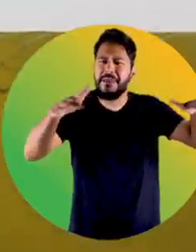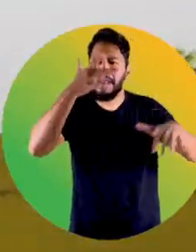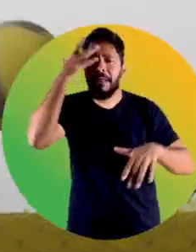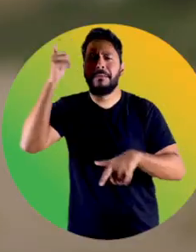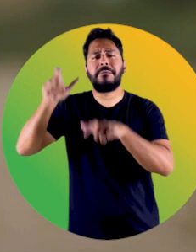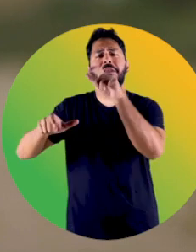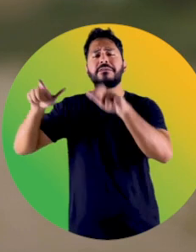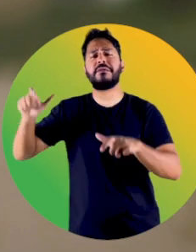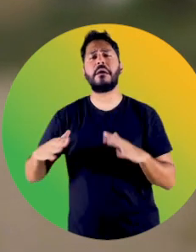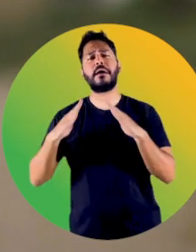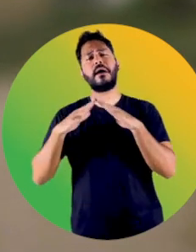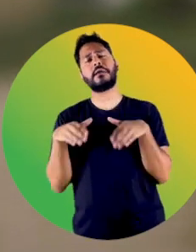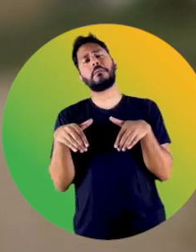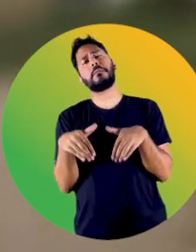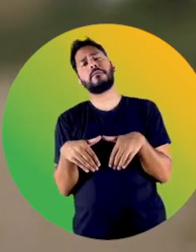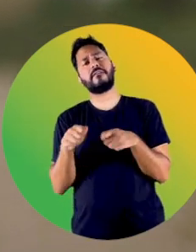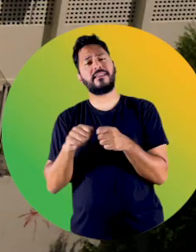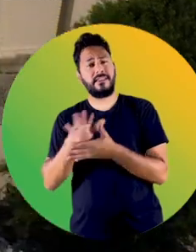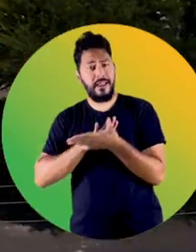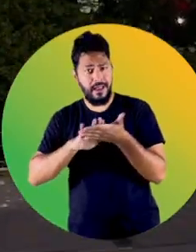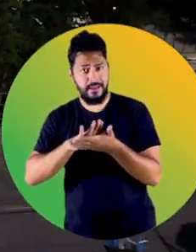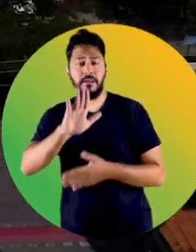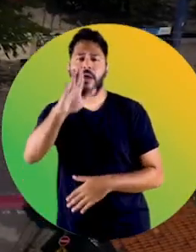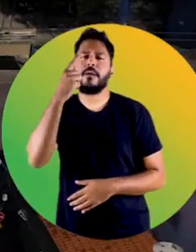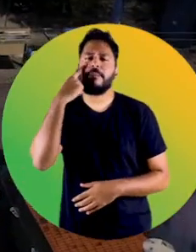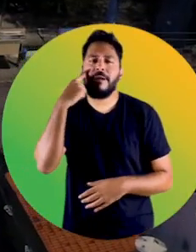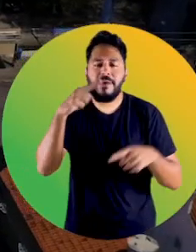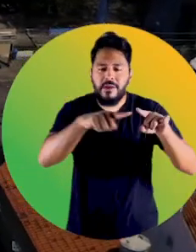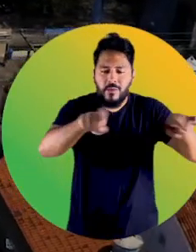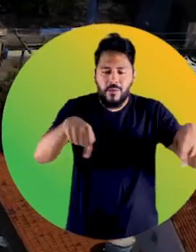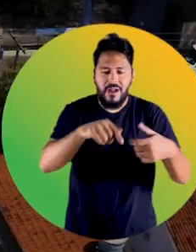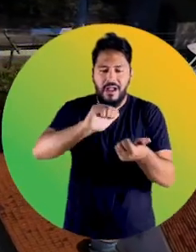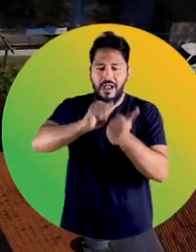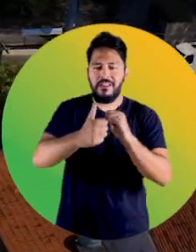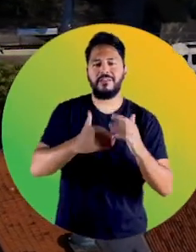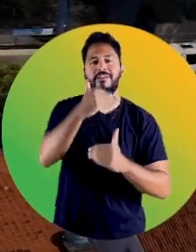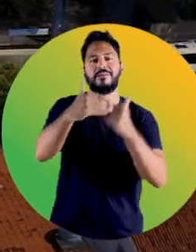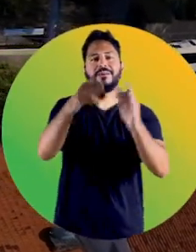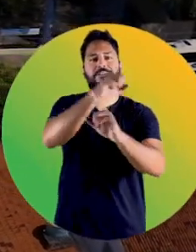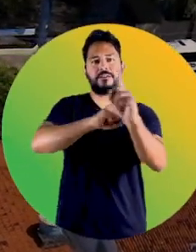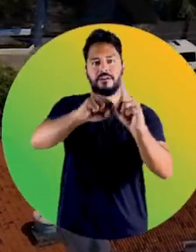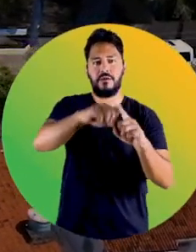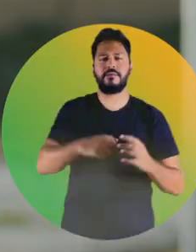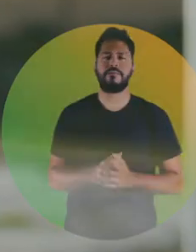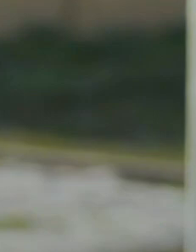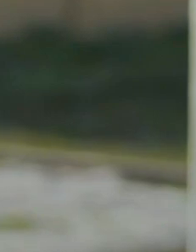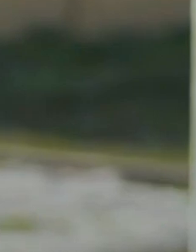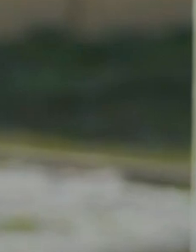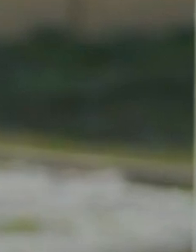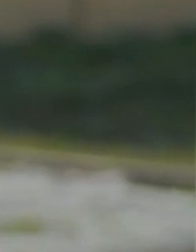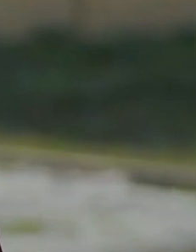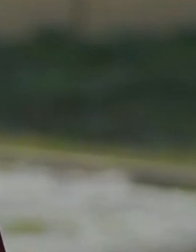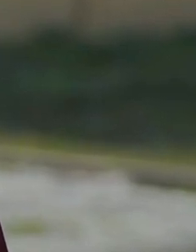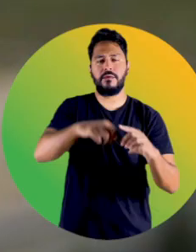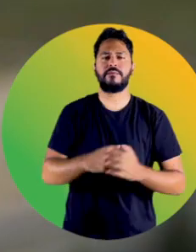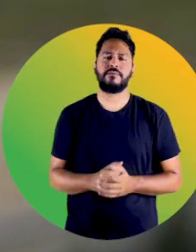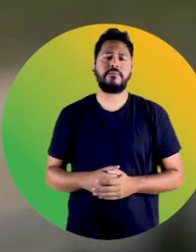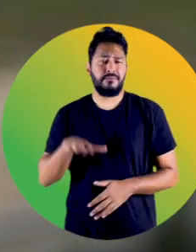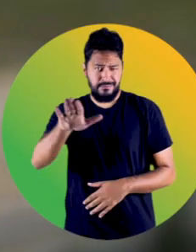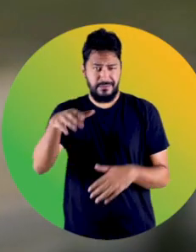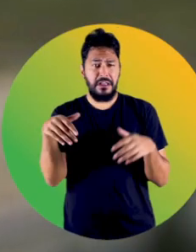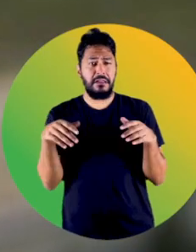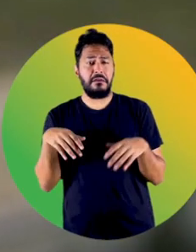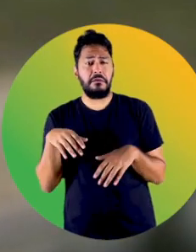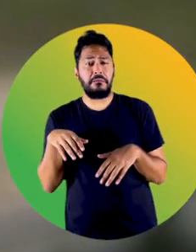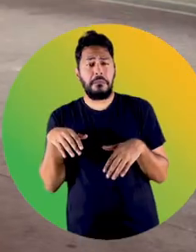todo mundo ocioso, sem fazer nada. Quadra é desenvolvimento social. Cleidson Silva, autônomo. Agora, ao